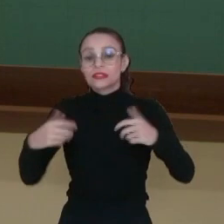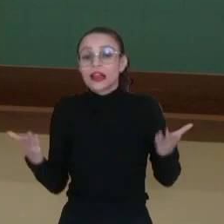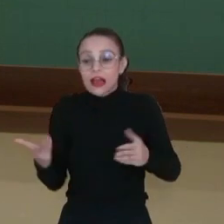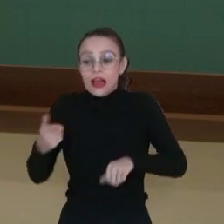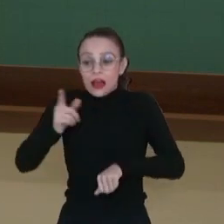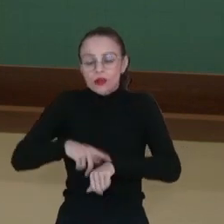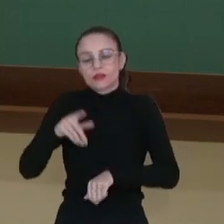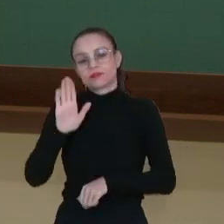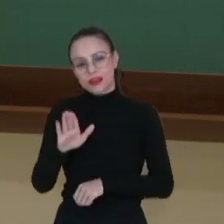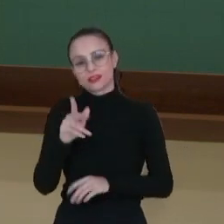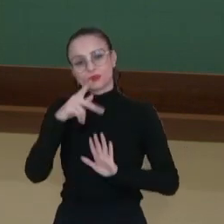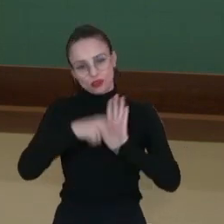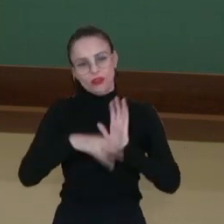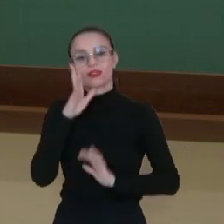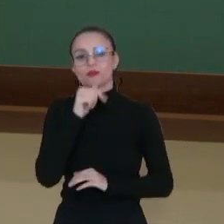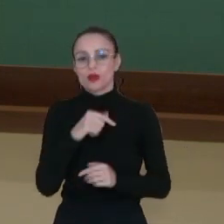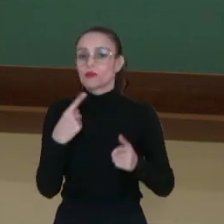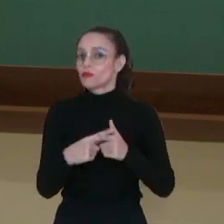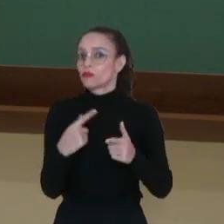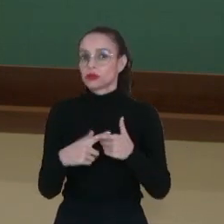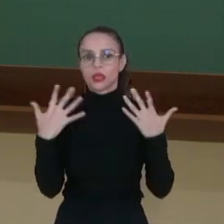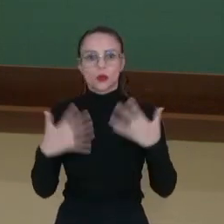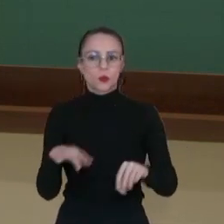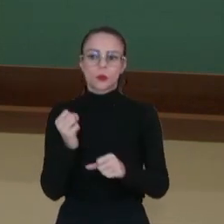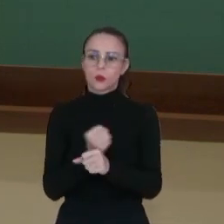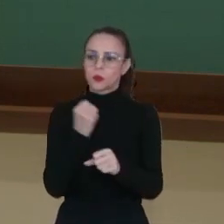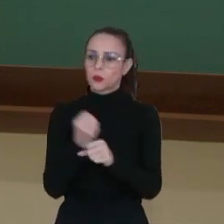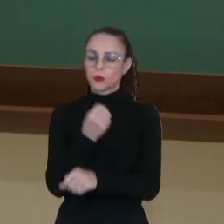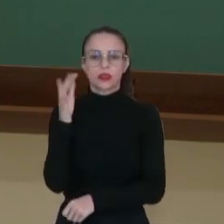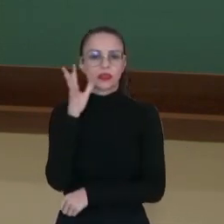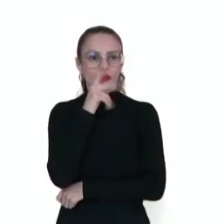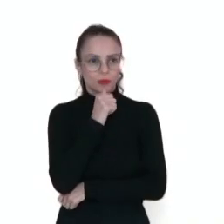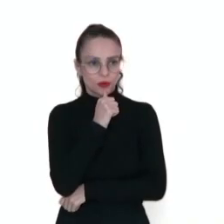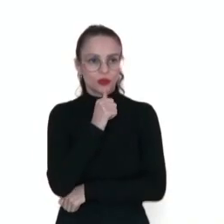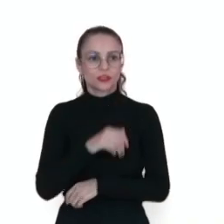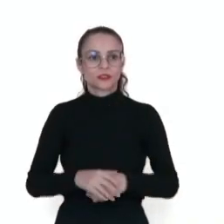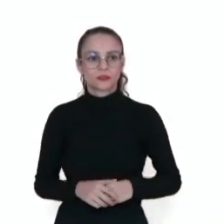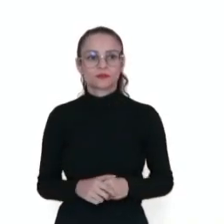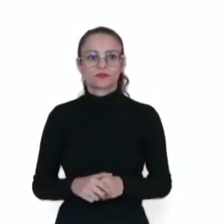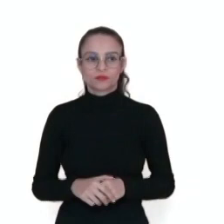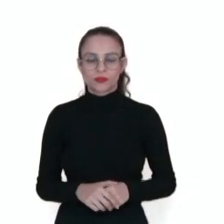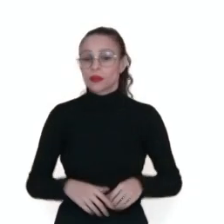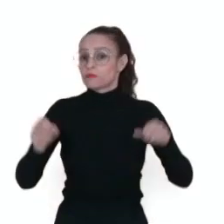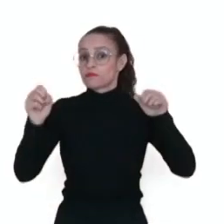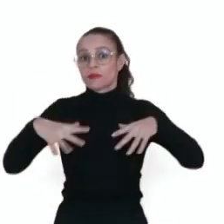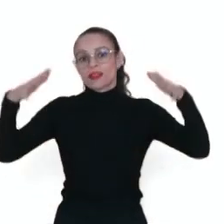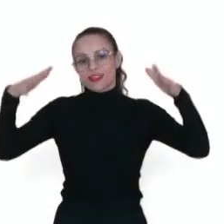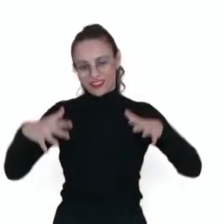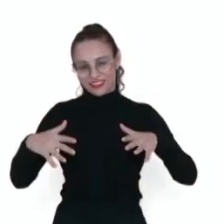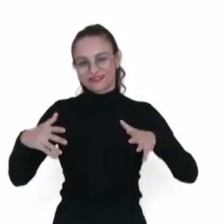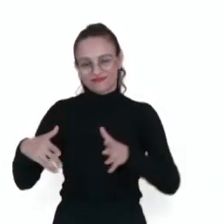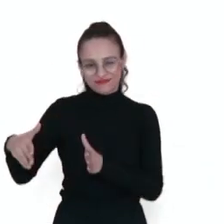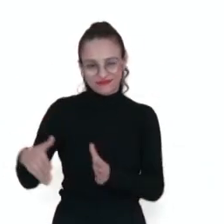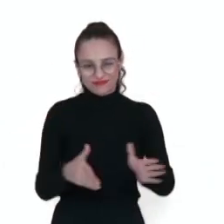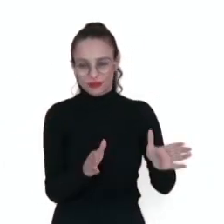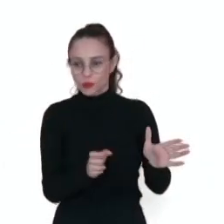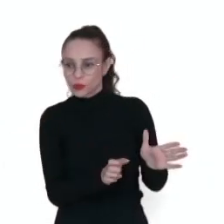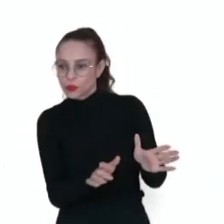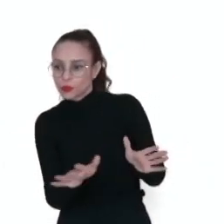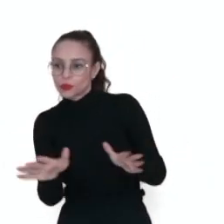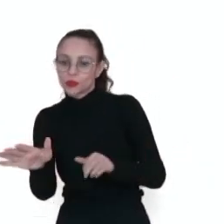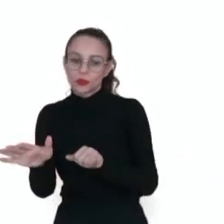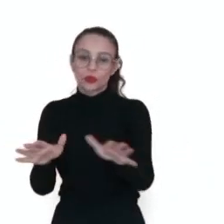projeto extremamente longo por ser uma obra gigantesca ali, né? O milagre da transposição do São Francisco inicia ali